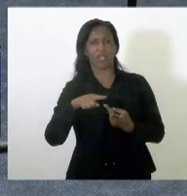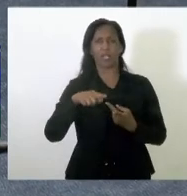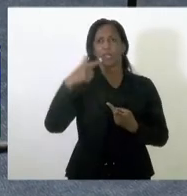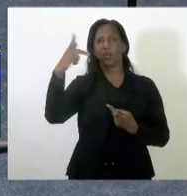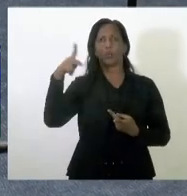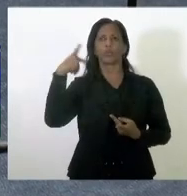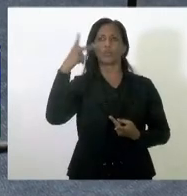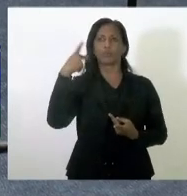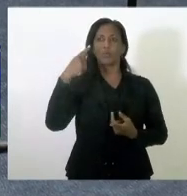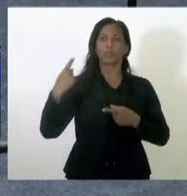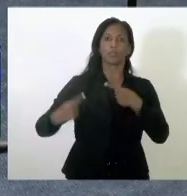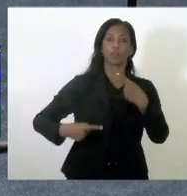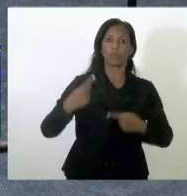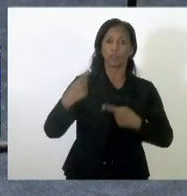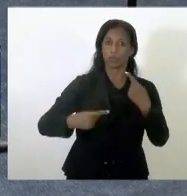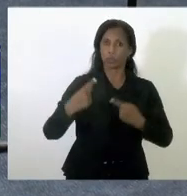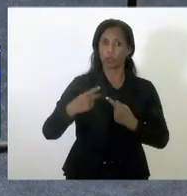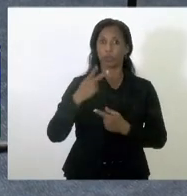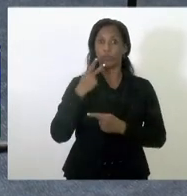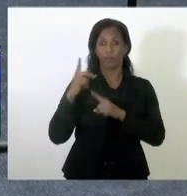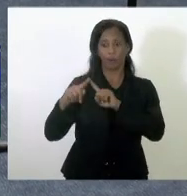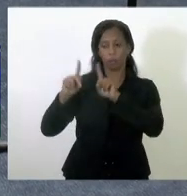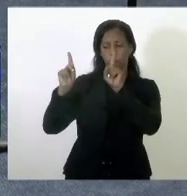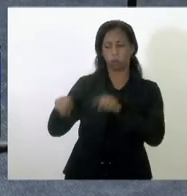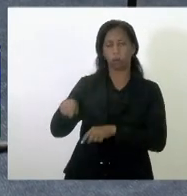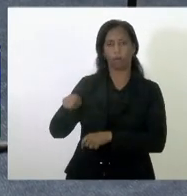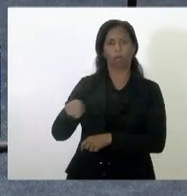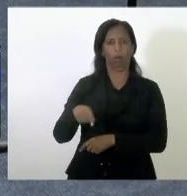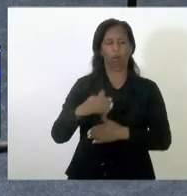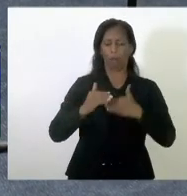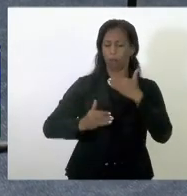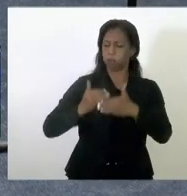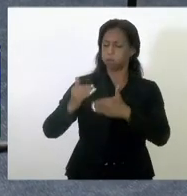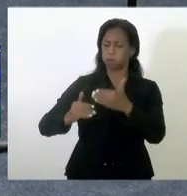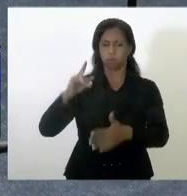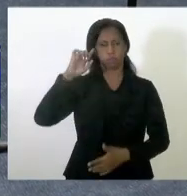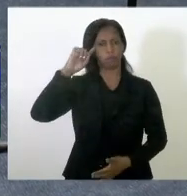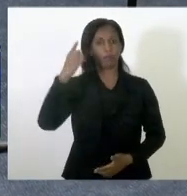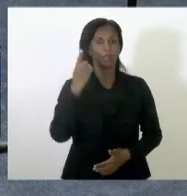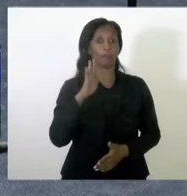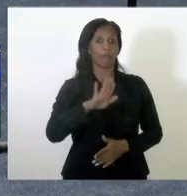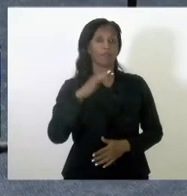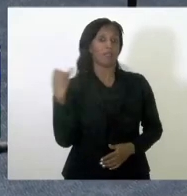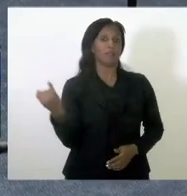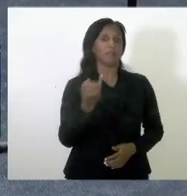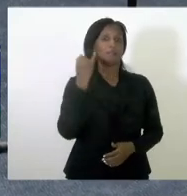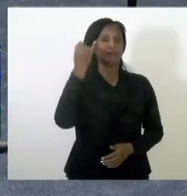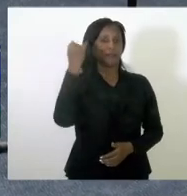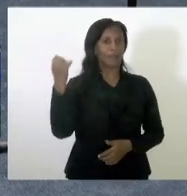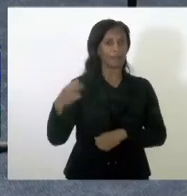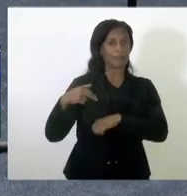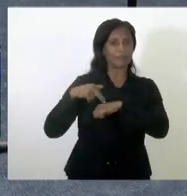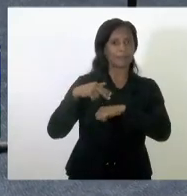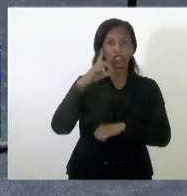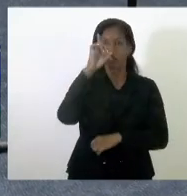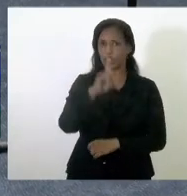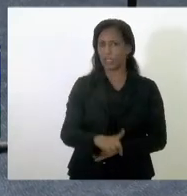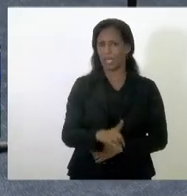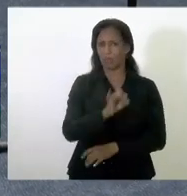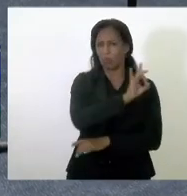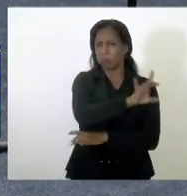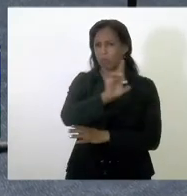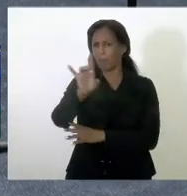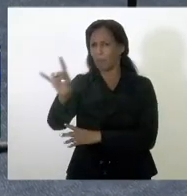parlamentares. Essa discussão, no que diz respeito ao servidor, ele perpassa qualquer ambiente ideológico, mas é fundamental que a gente assegure o direito dos servidores, entenda